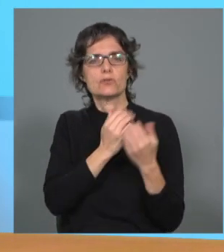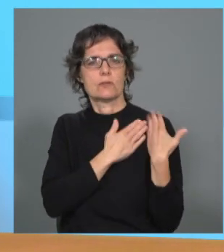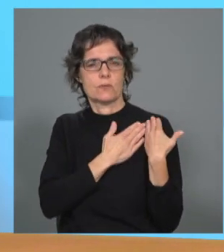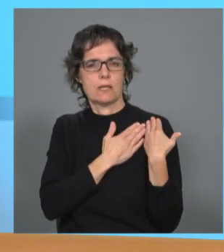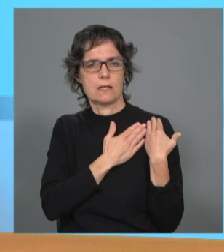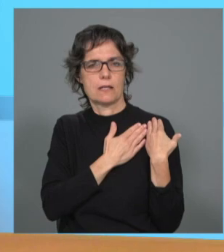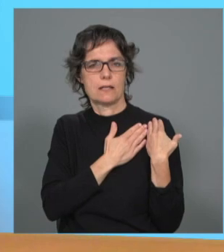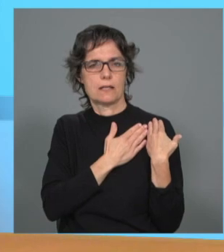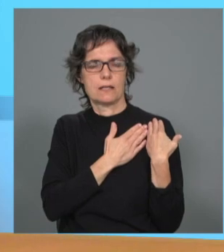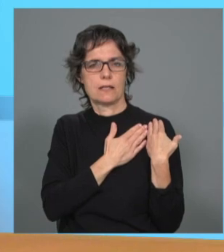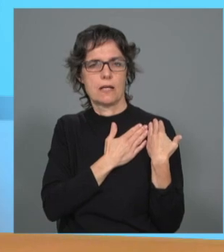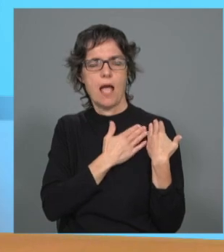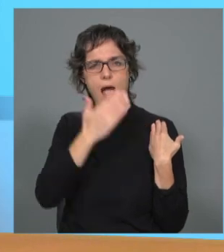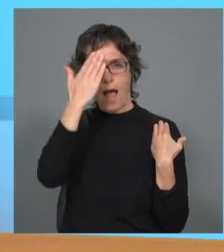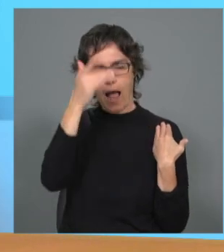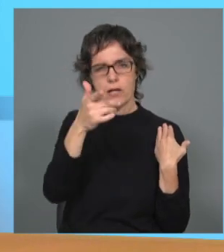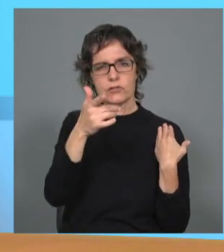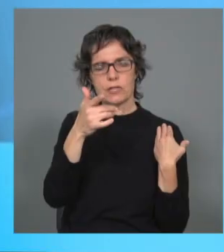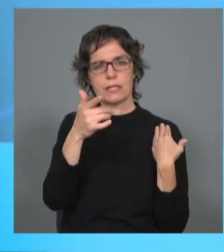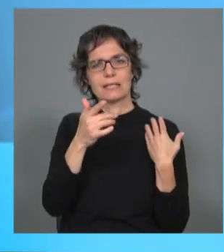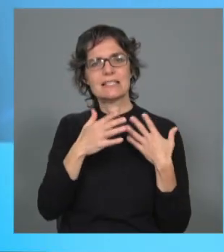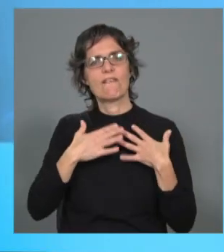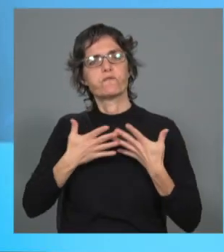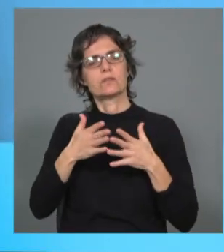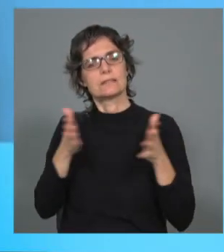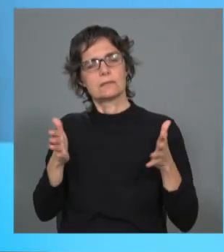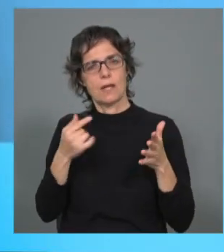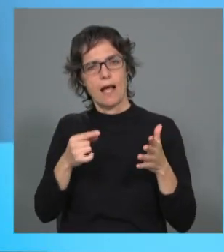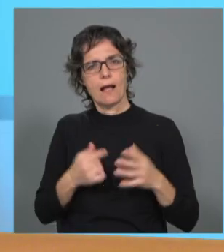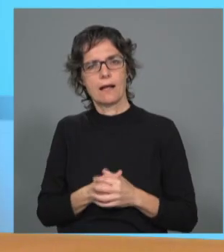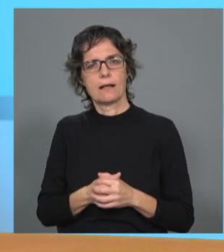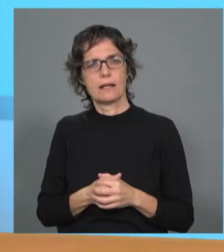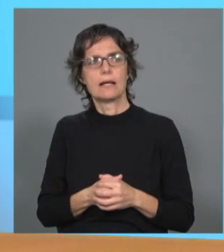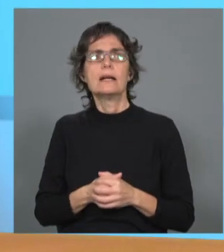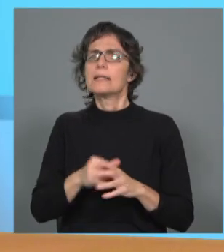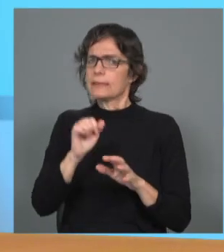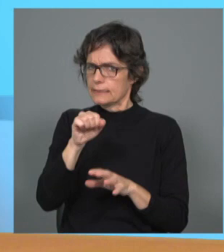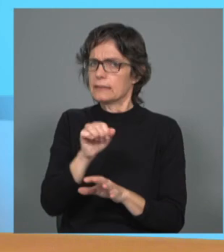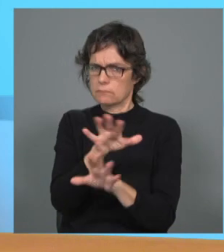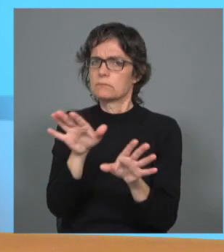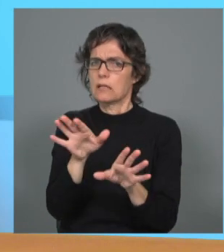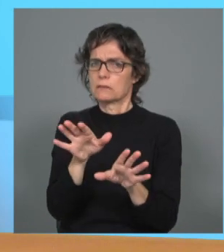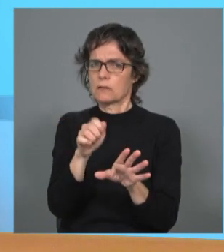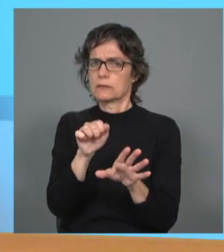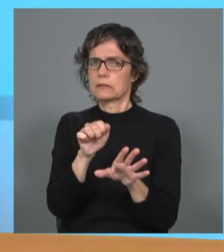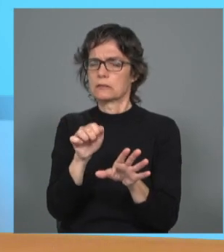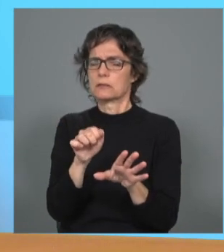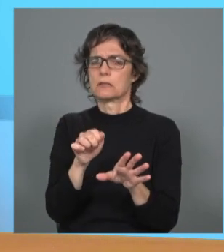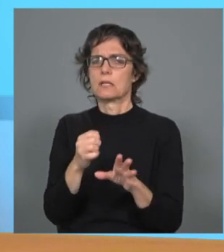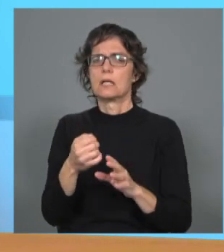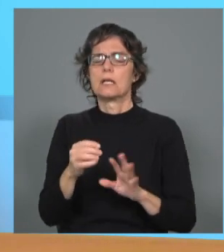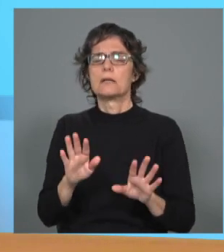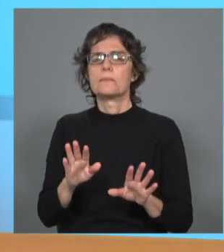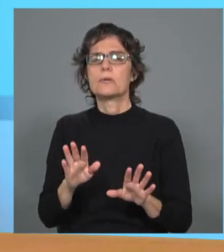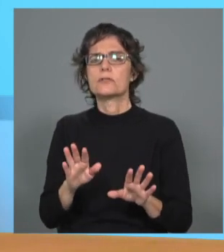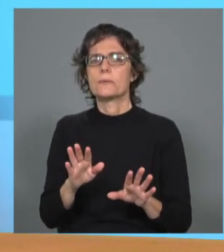essa abertura vai sendo crescente? Vai sendo crescente, claro que sim, seria injusto dizer que não. Mas,